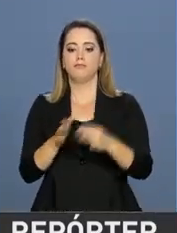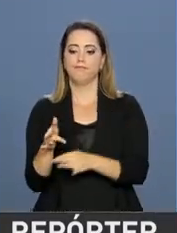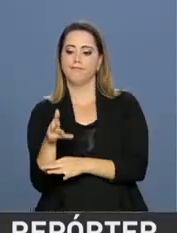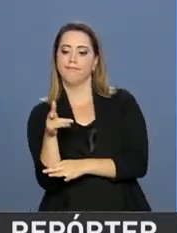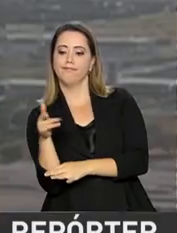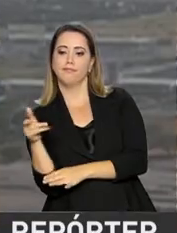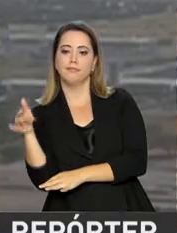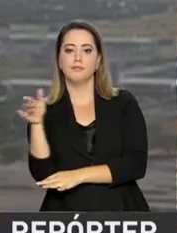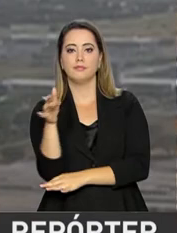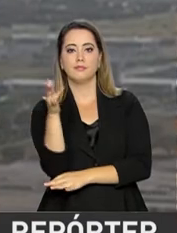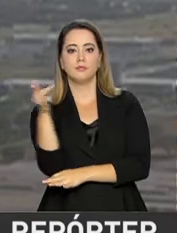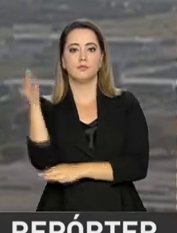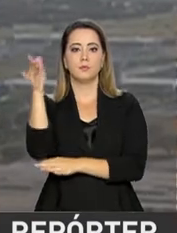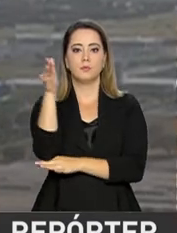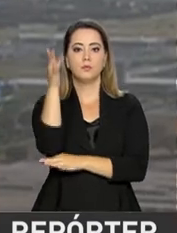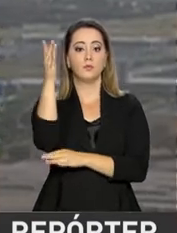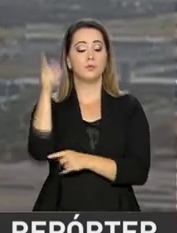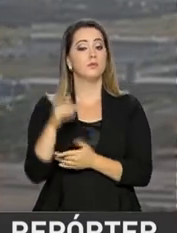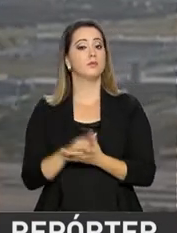bandeira